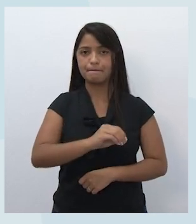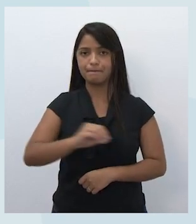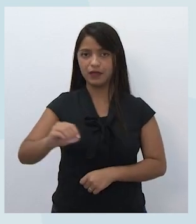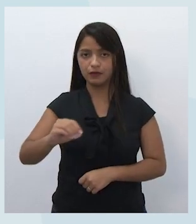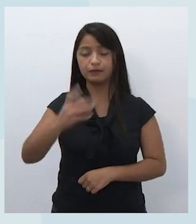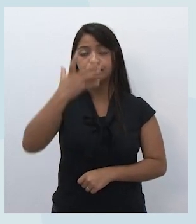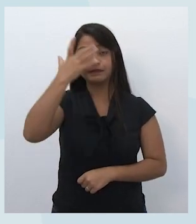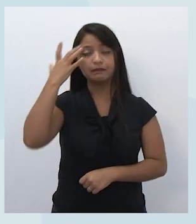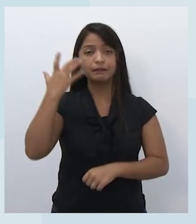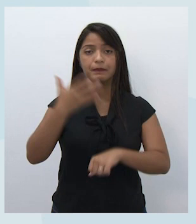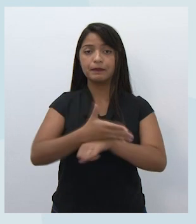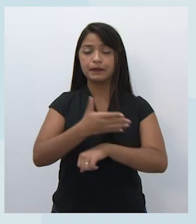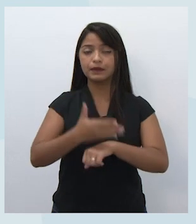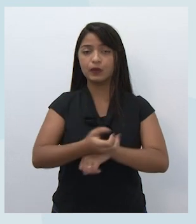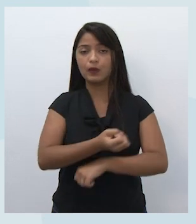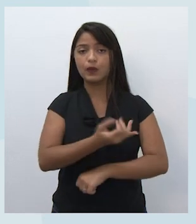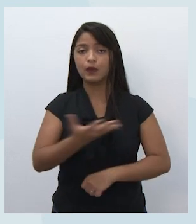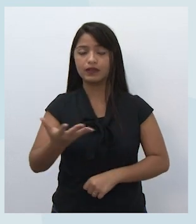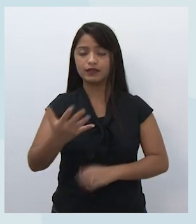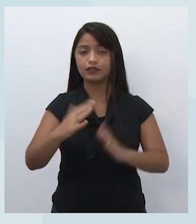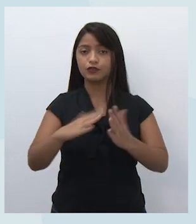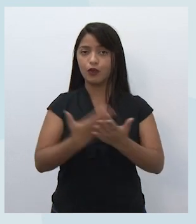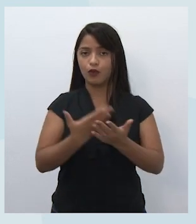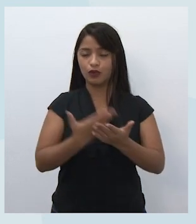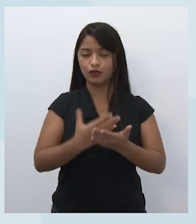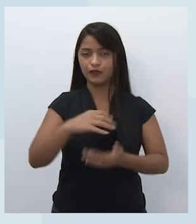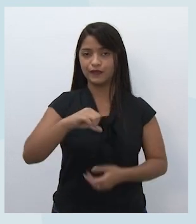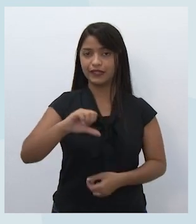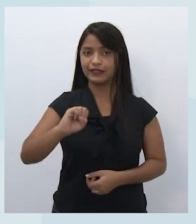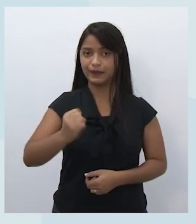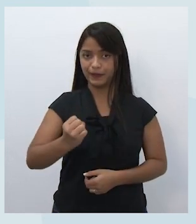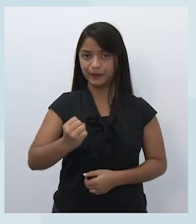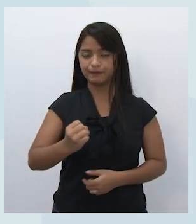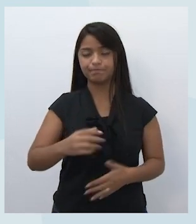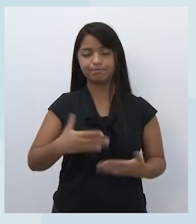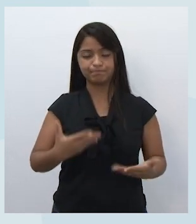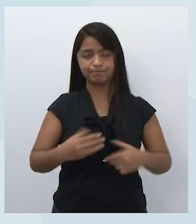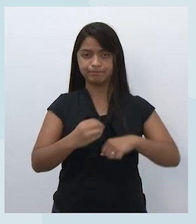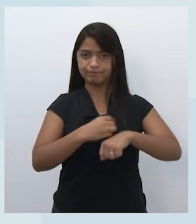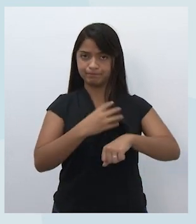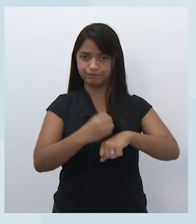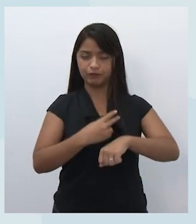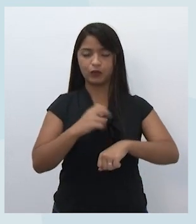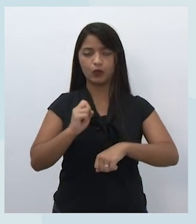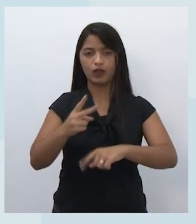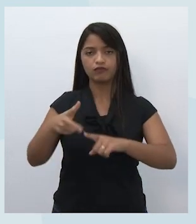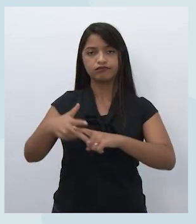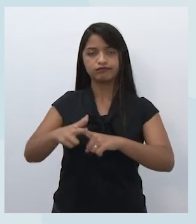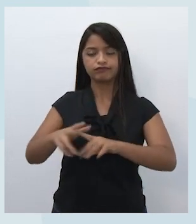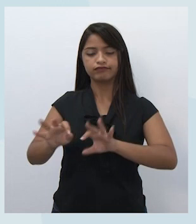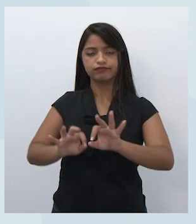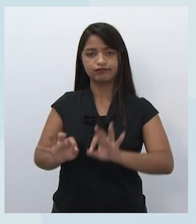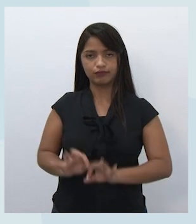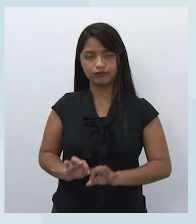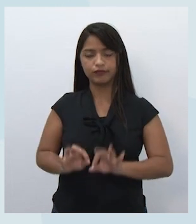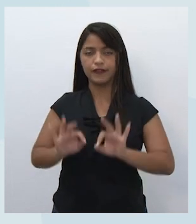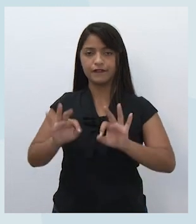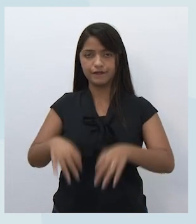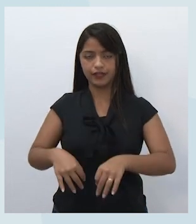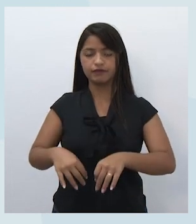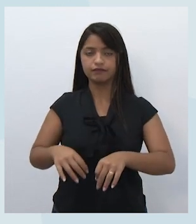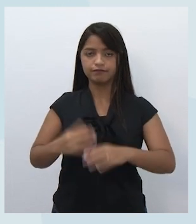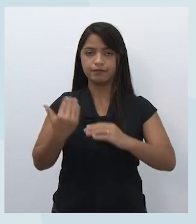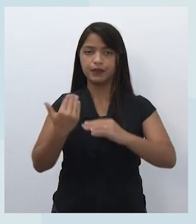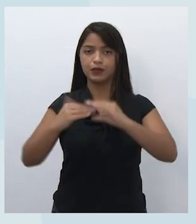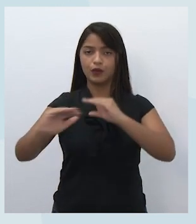mil participantes. E assim alinhamos o documento final que encaminhamos ao Conselho Estadual para